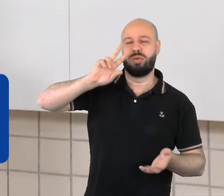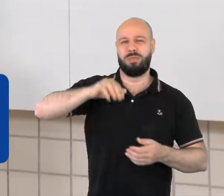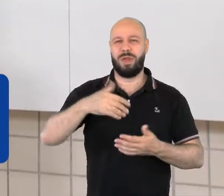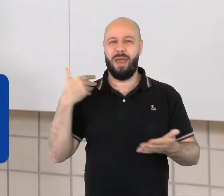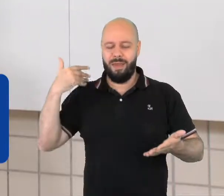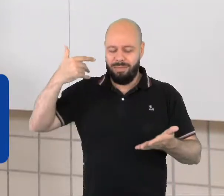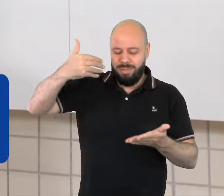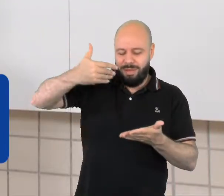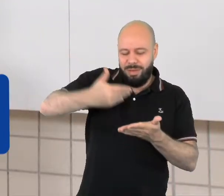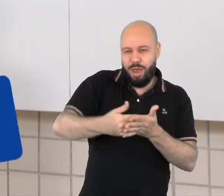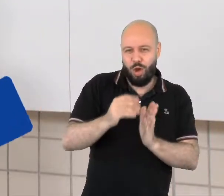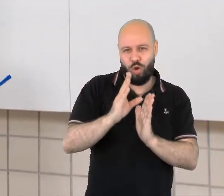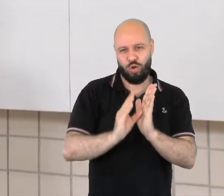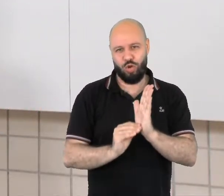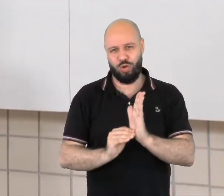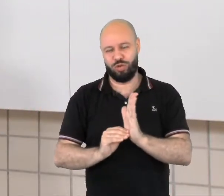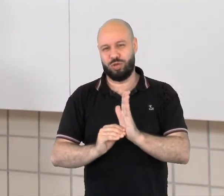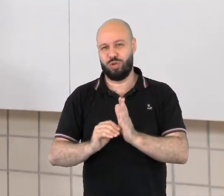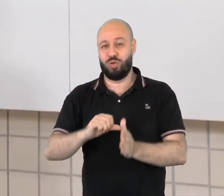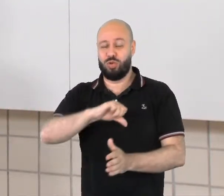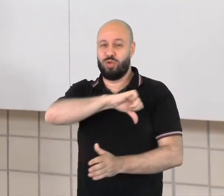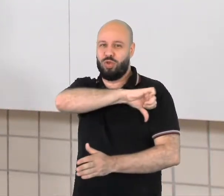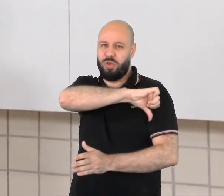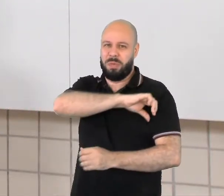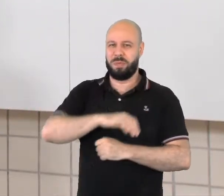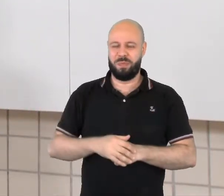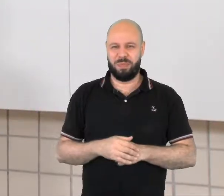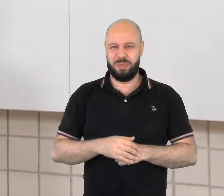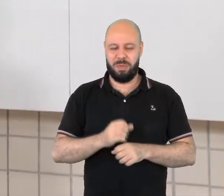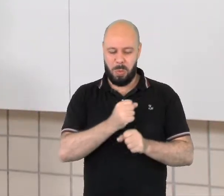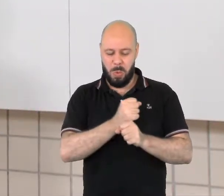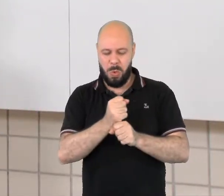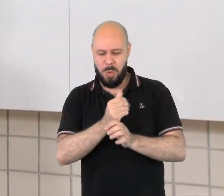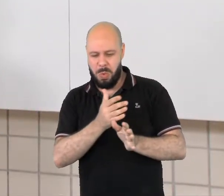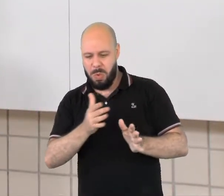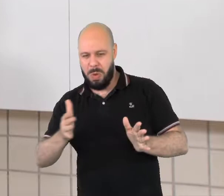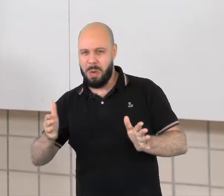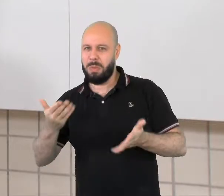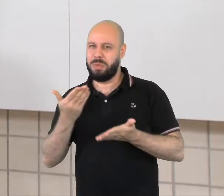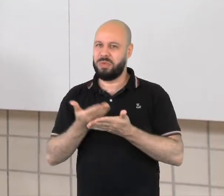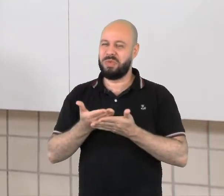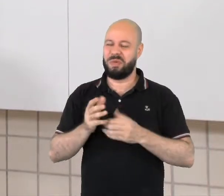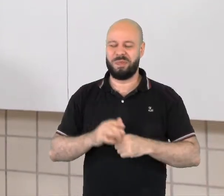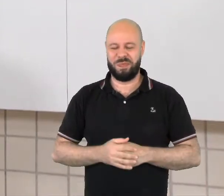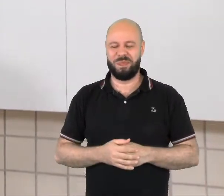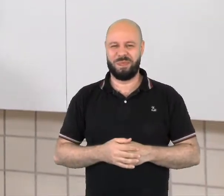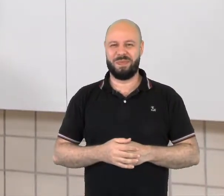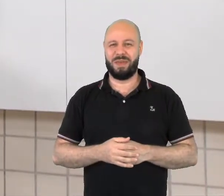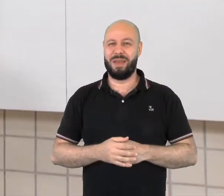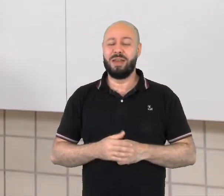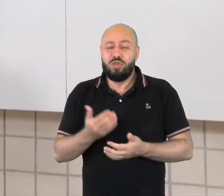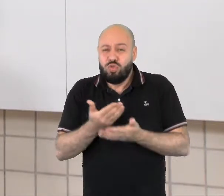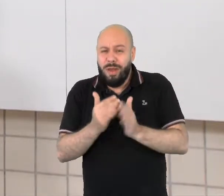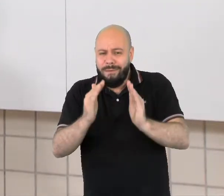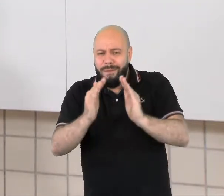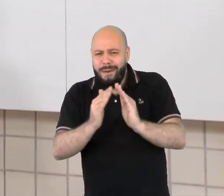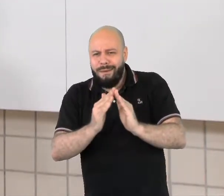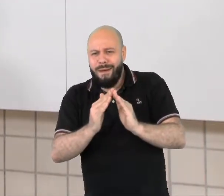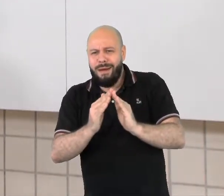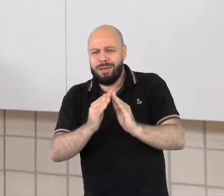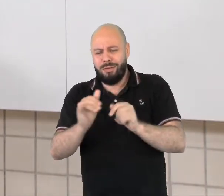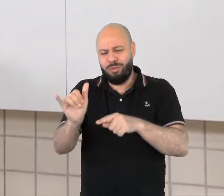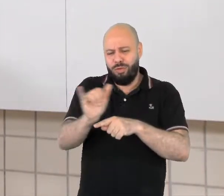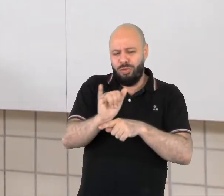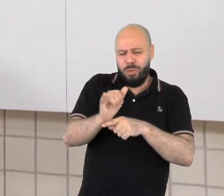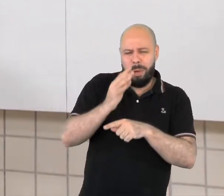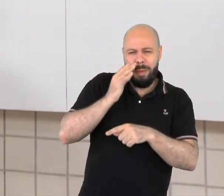todo o conteúdo do nosso nono ano, né? Que a gente passou aí esse ano da pandemia estudando em casa, assistindo vídeo no